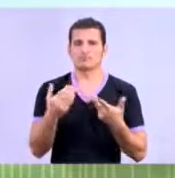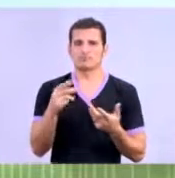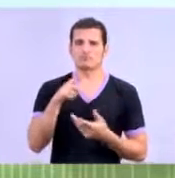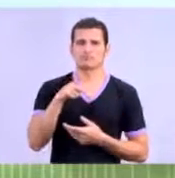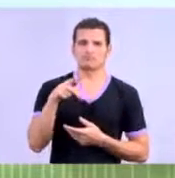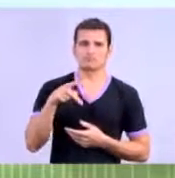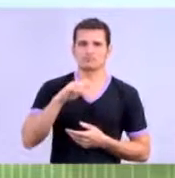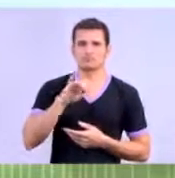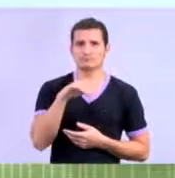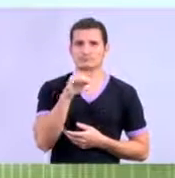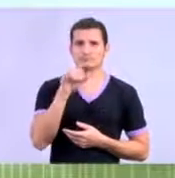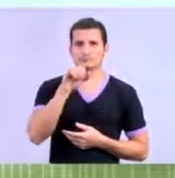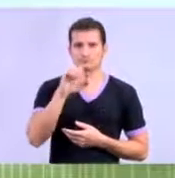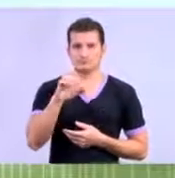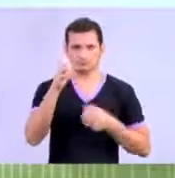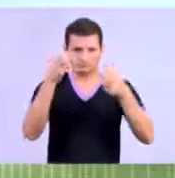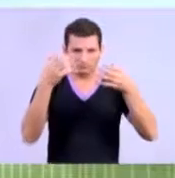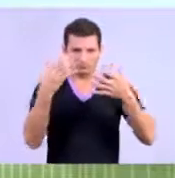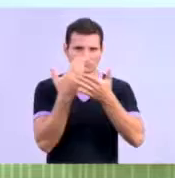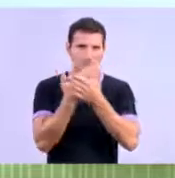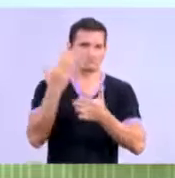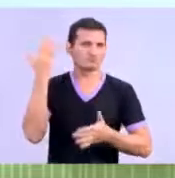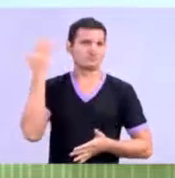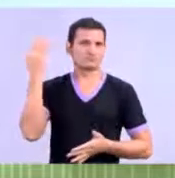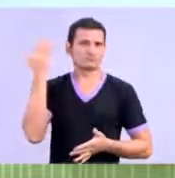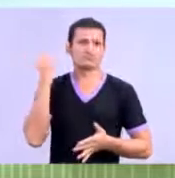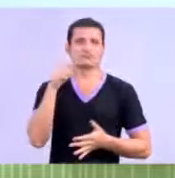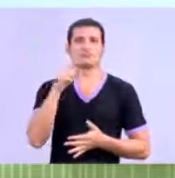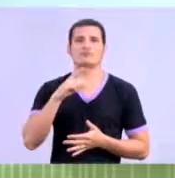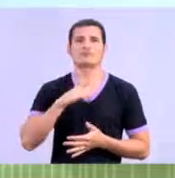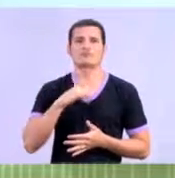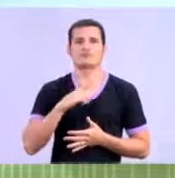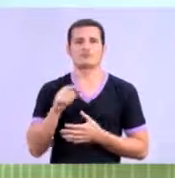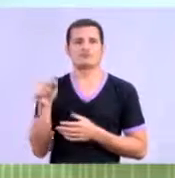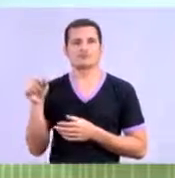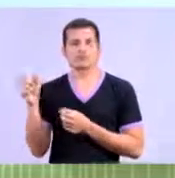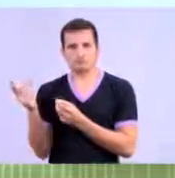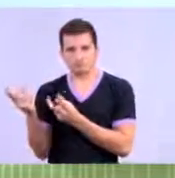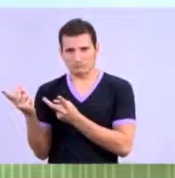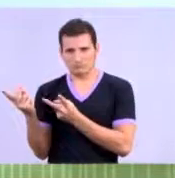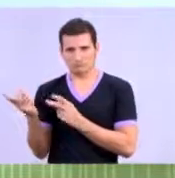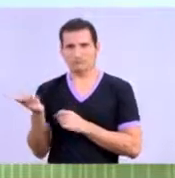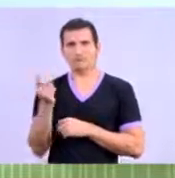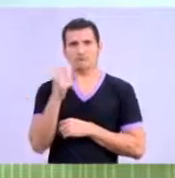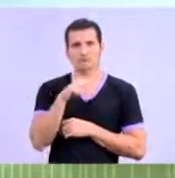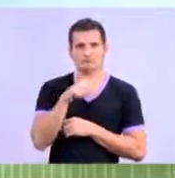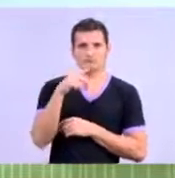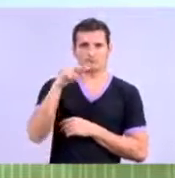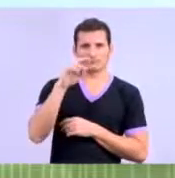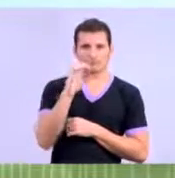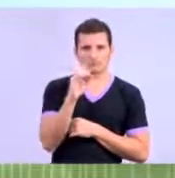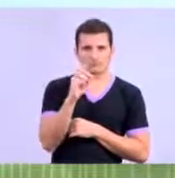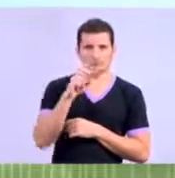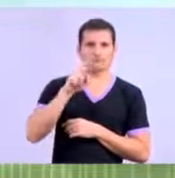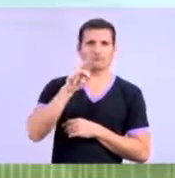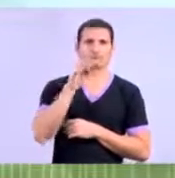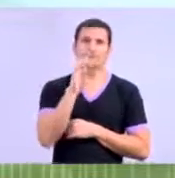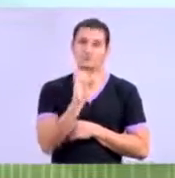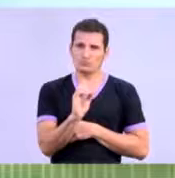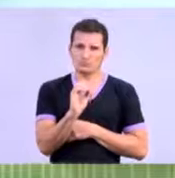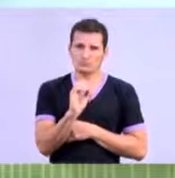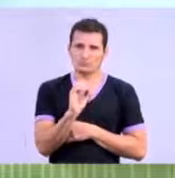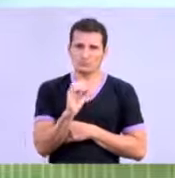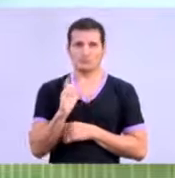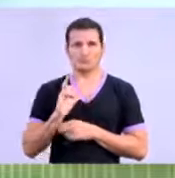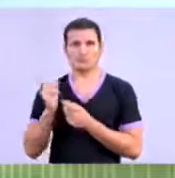Márcio deu no exemplo da aula anterior, né? Você tem o vendedor e o produto, são dois objetos concretos. Existe o vendedor